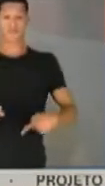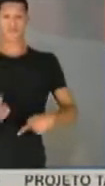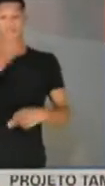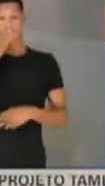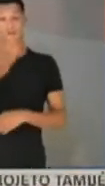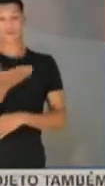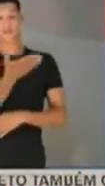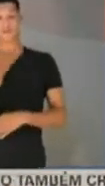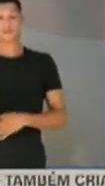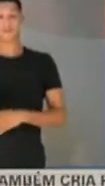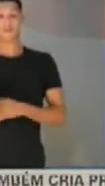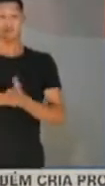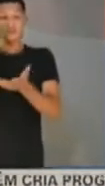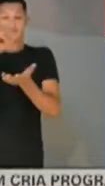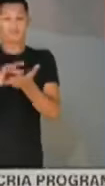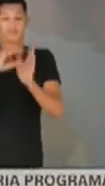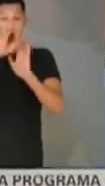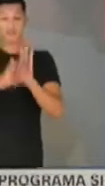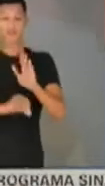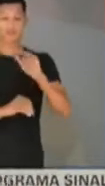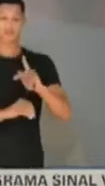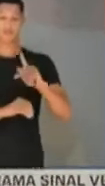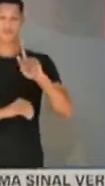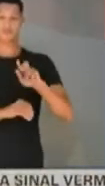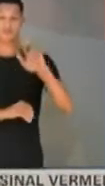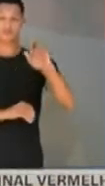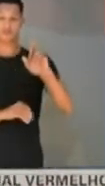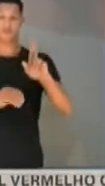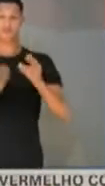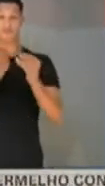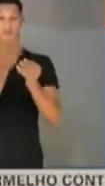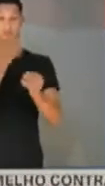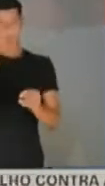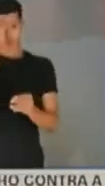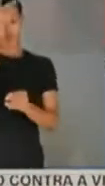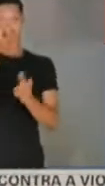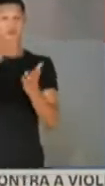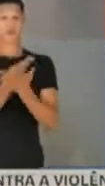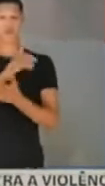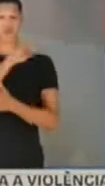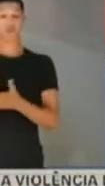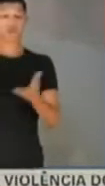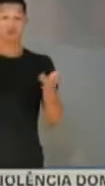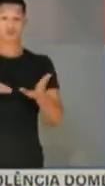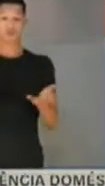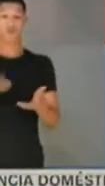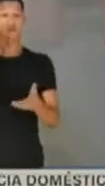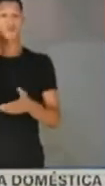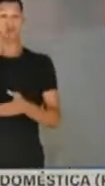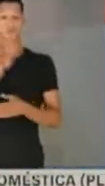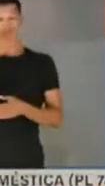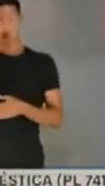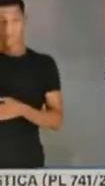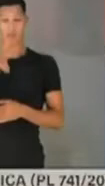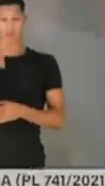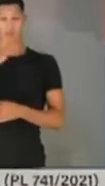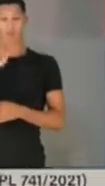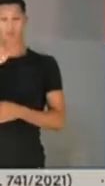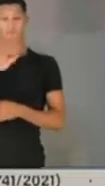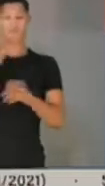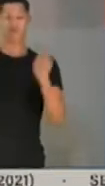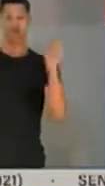senhoria oficializar a Procuradoria-Geral da República, dando ciência dos fatos aqui ocorridos no dia de hoje, para que aquela PGR promova a